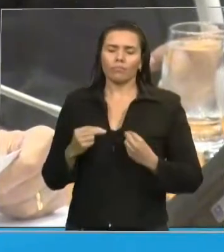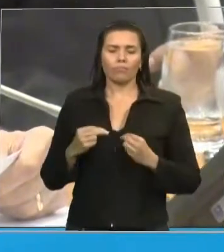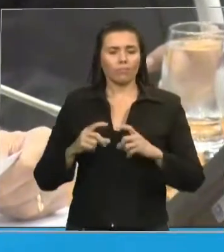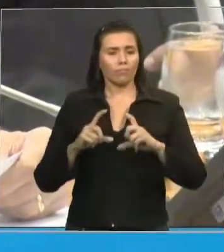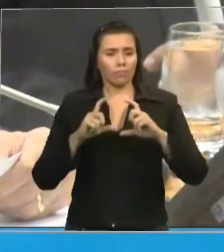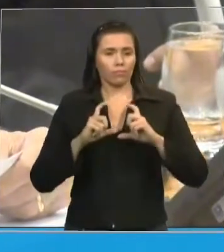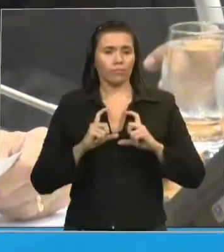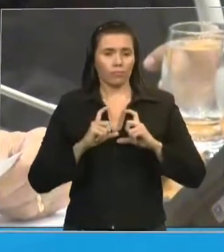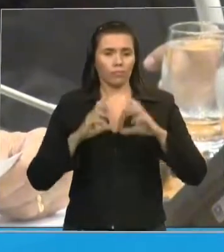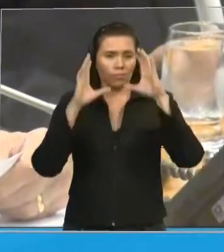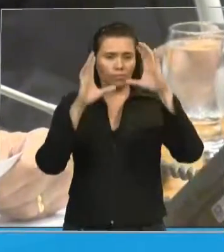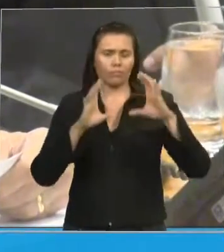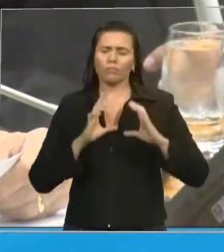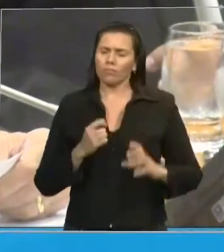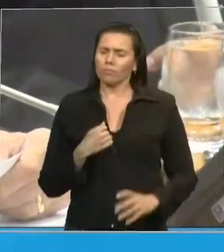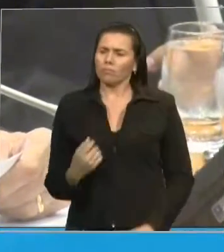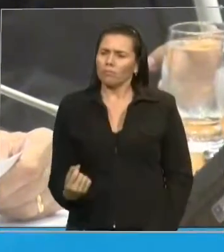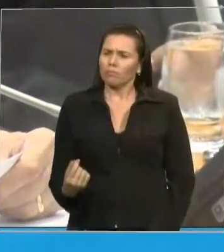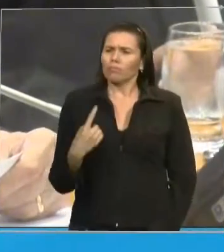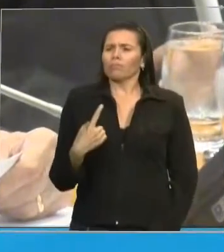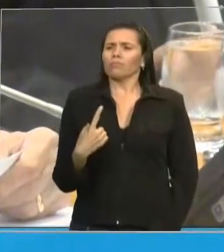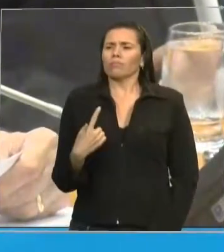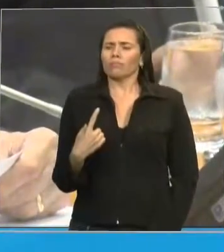Beckmann, surpreendi-me